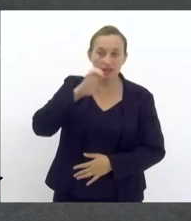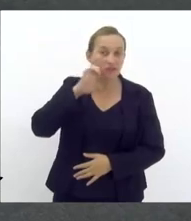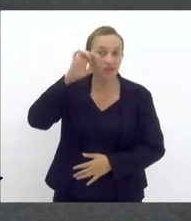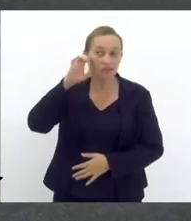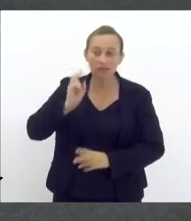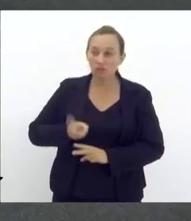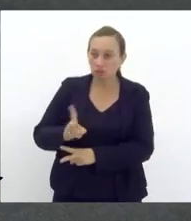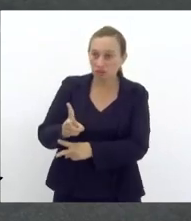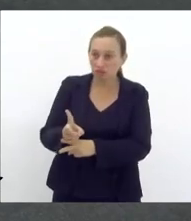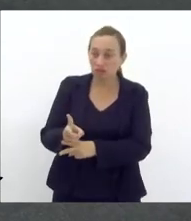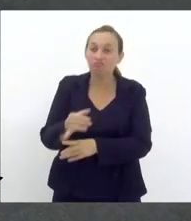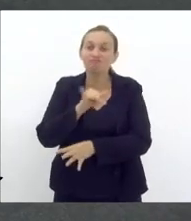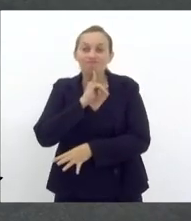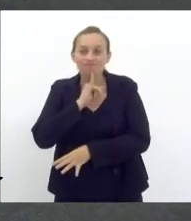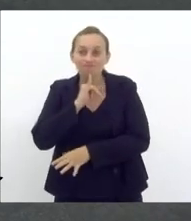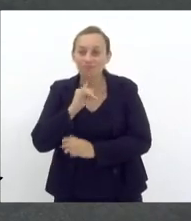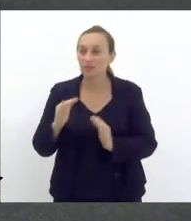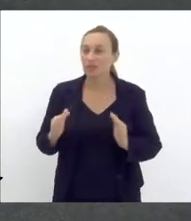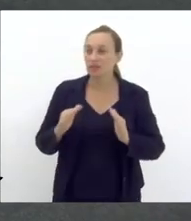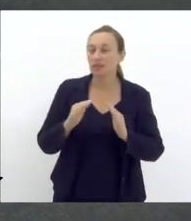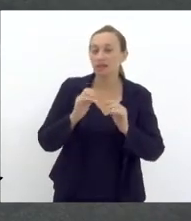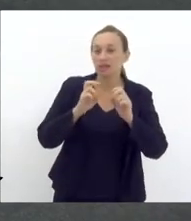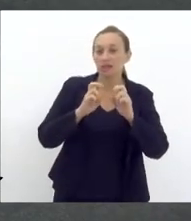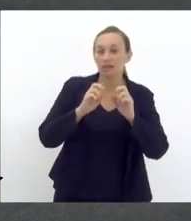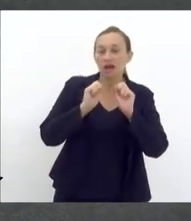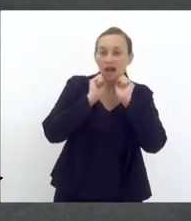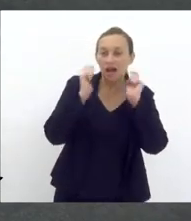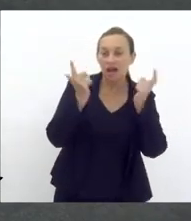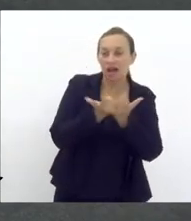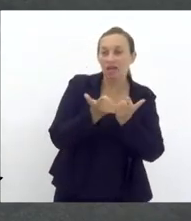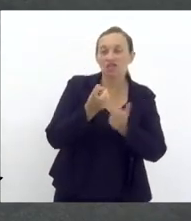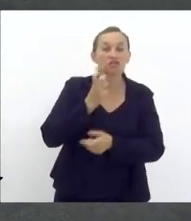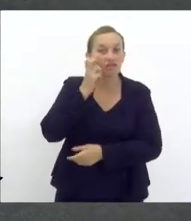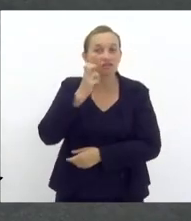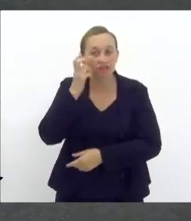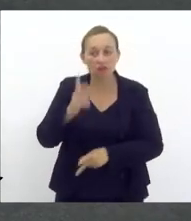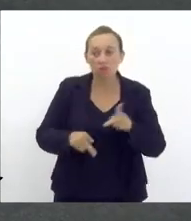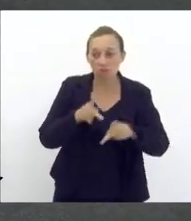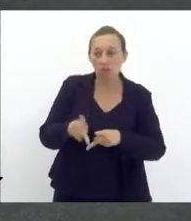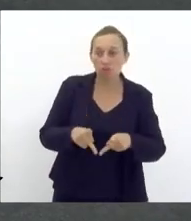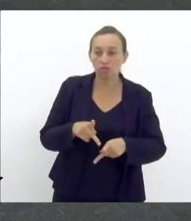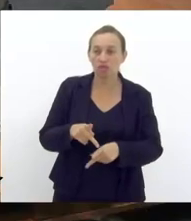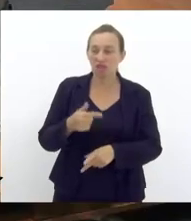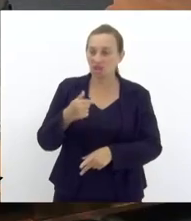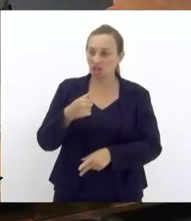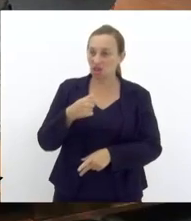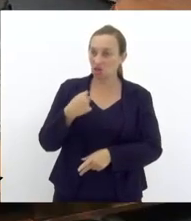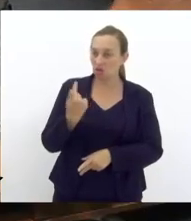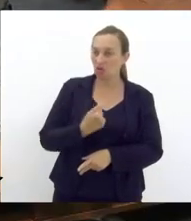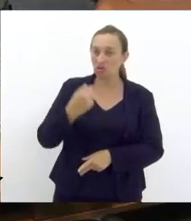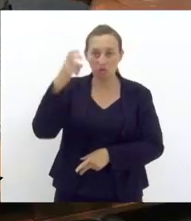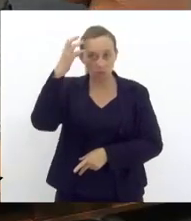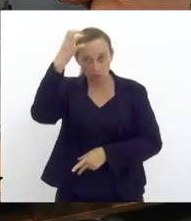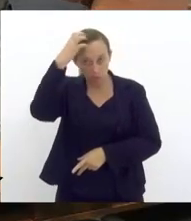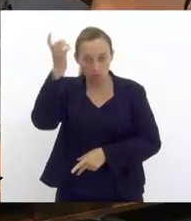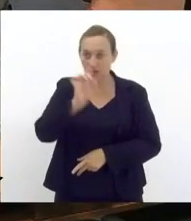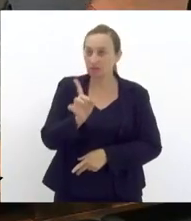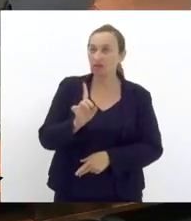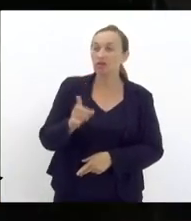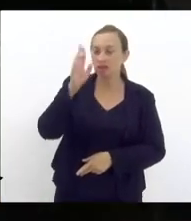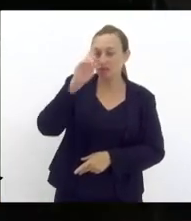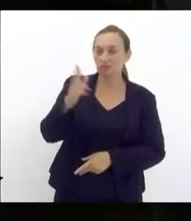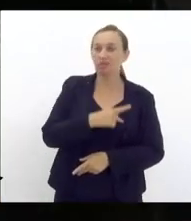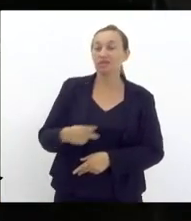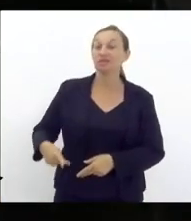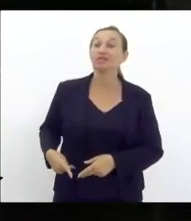as coisas continuarem assim infelizmente essa casa vai envergonhar e muito o povo Fluminense e não é por nossa culpa senhor